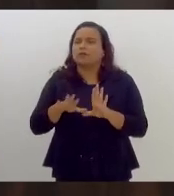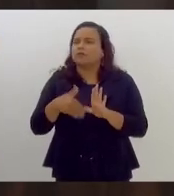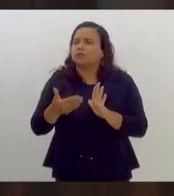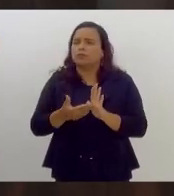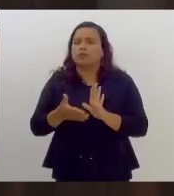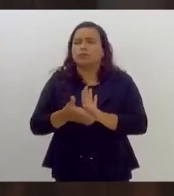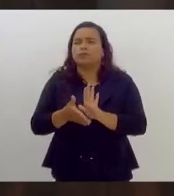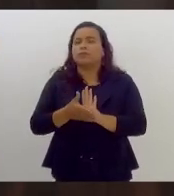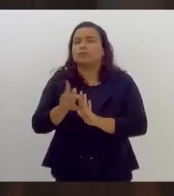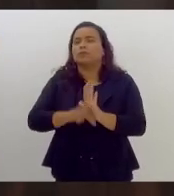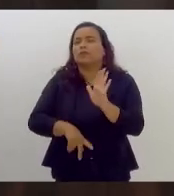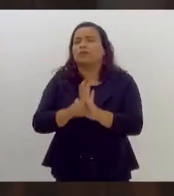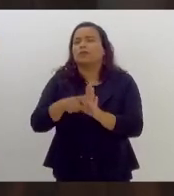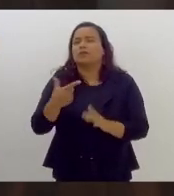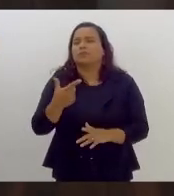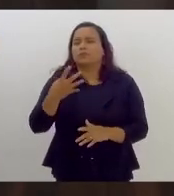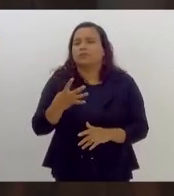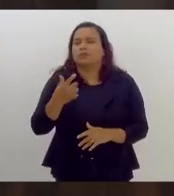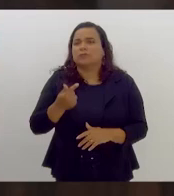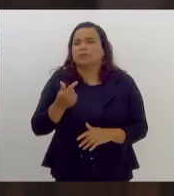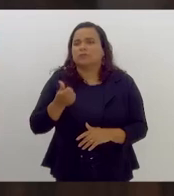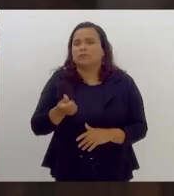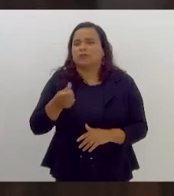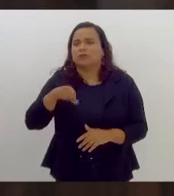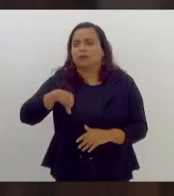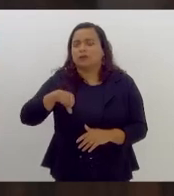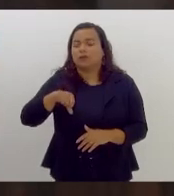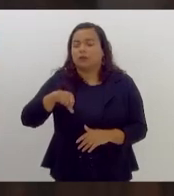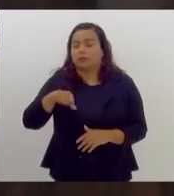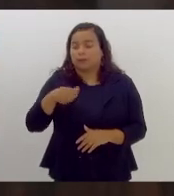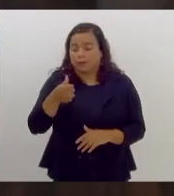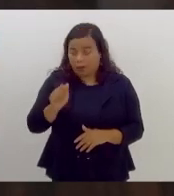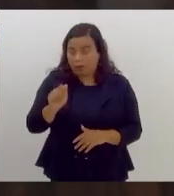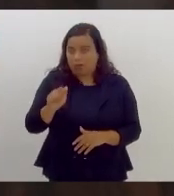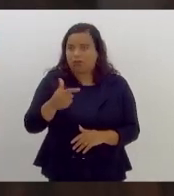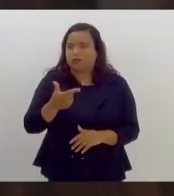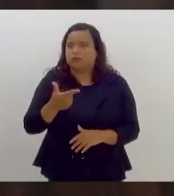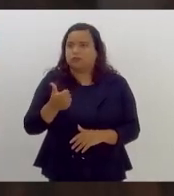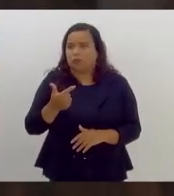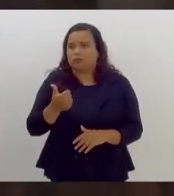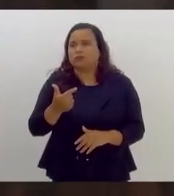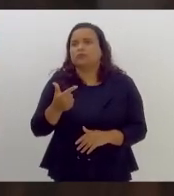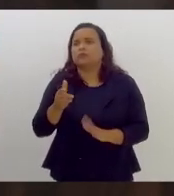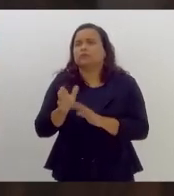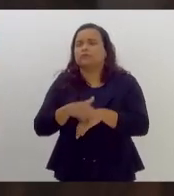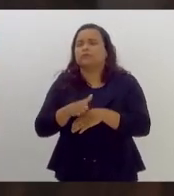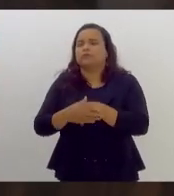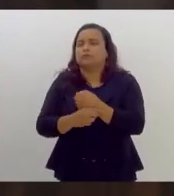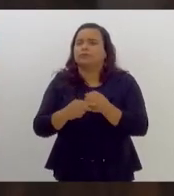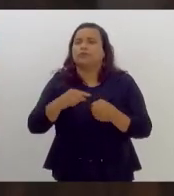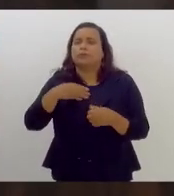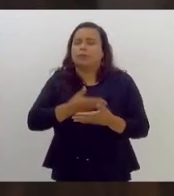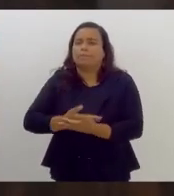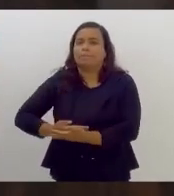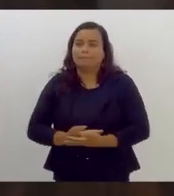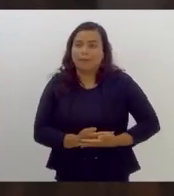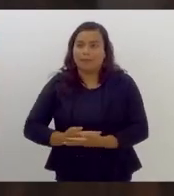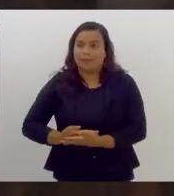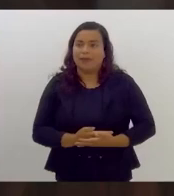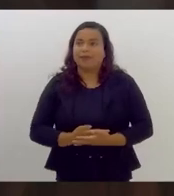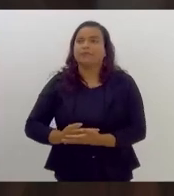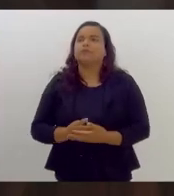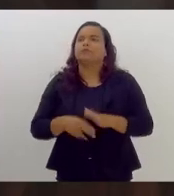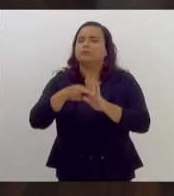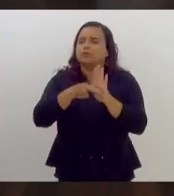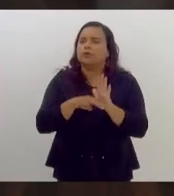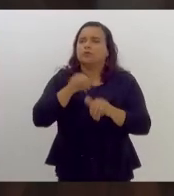projeto de lei 2476-A de 12, de autoria do deputado Bebeto, que dispõe sobre, sobre normas para a mudança de